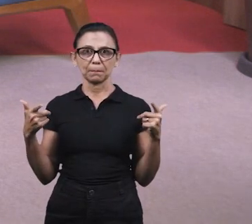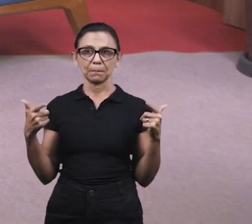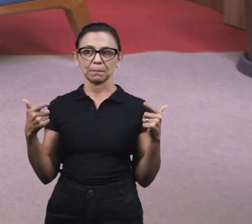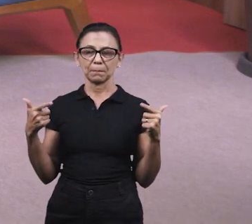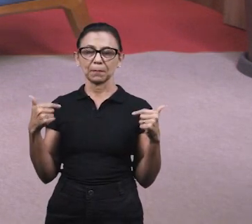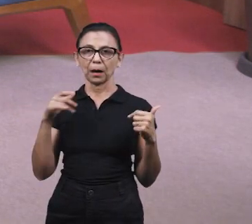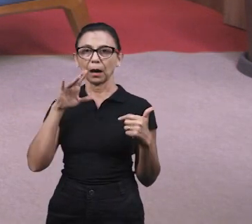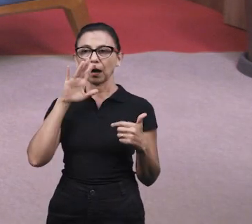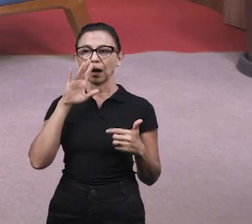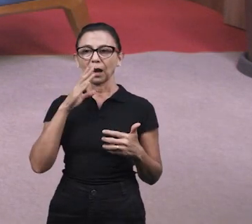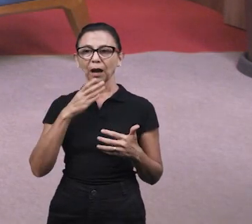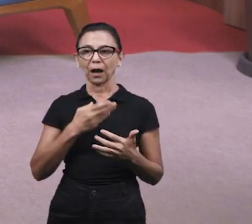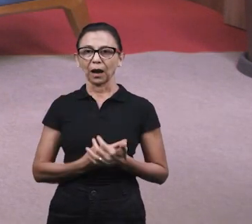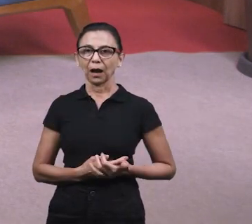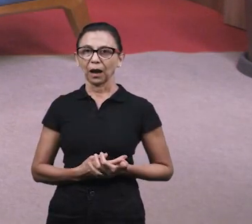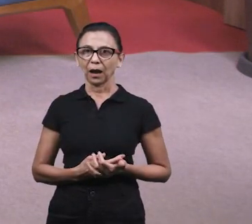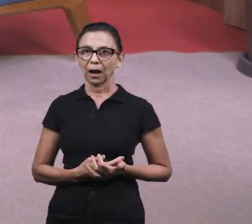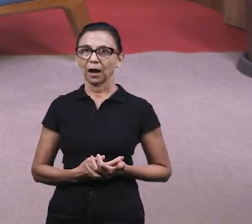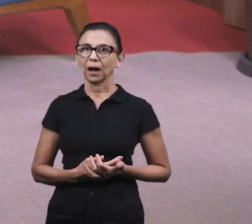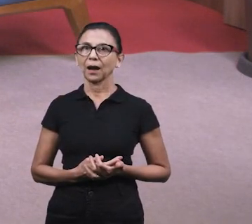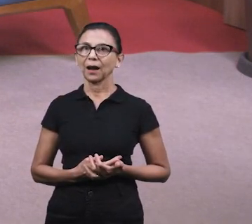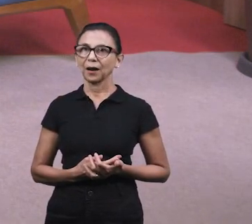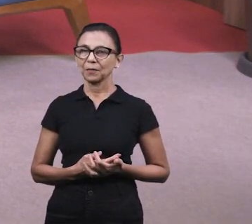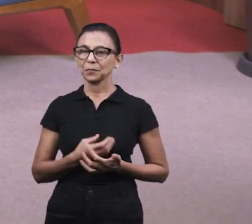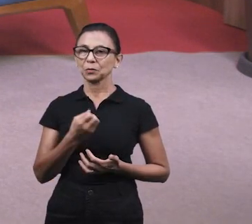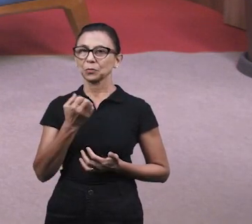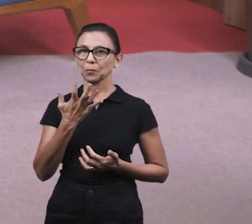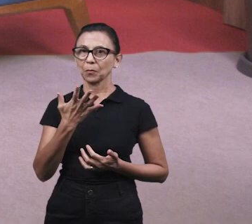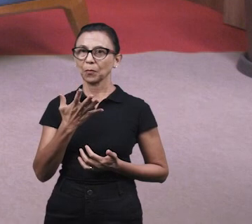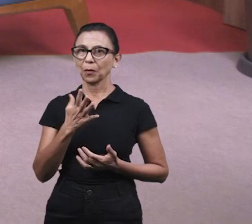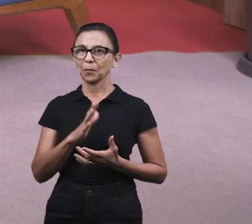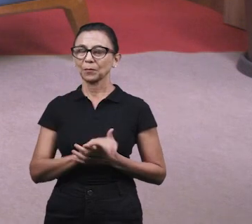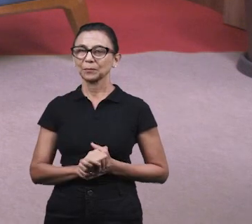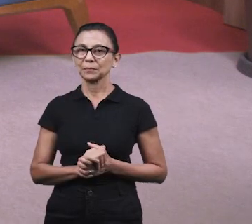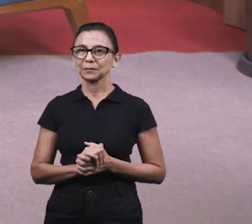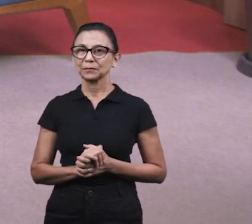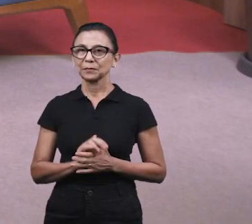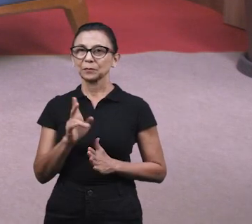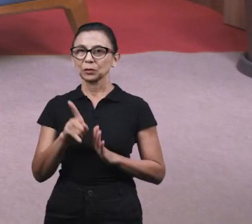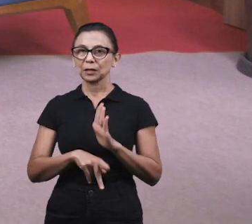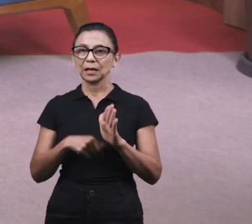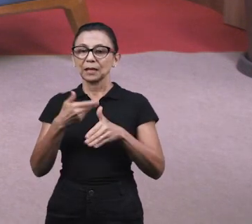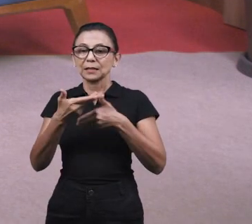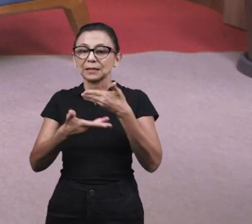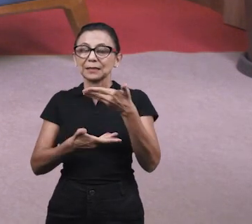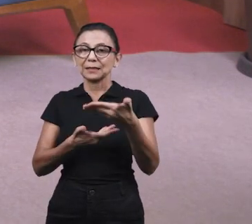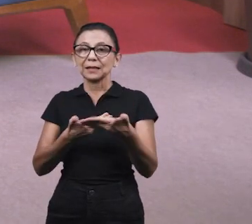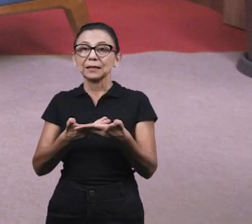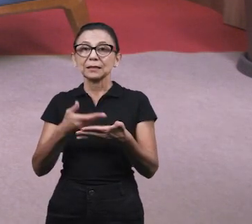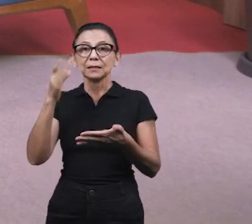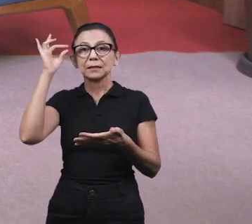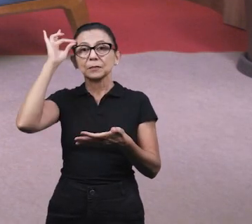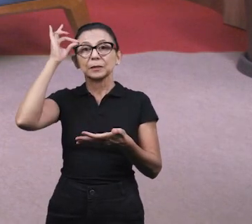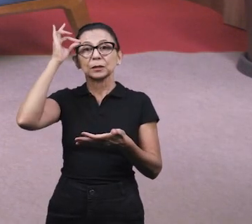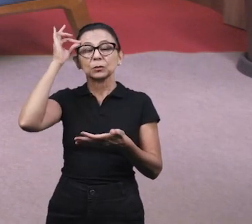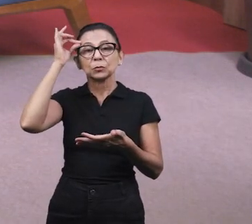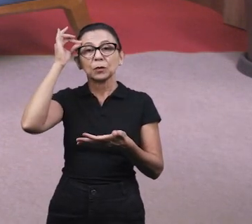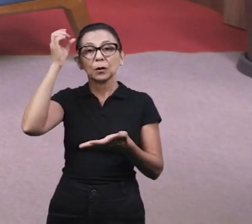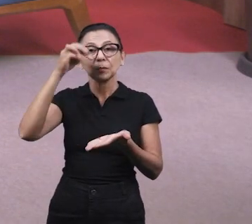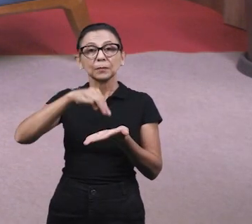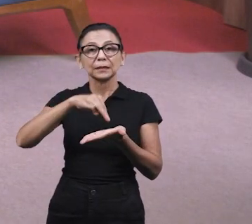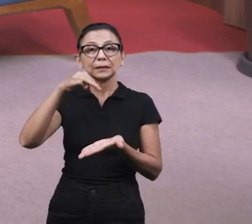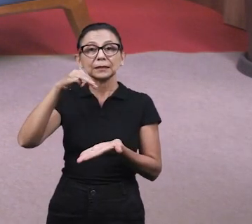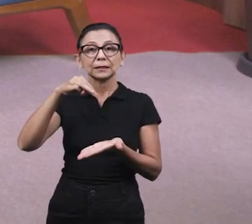mais notáveis e que você também pode se beneficiar dele. É o projeto de assistência espiritual da Igreja Cristã Maranata.